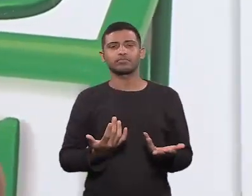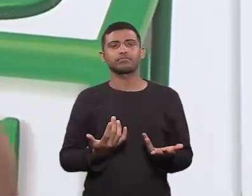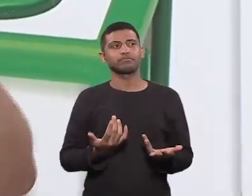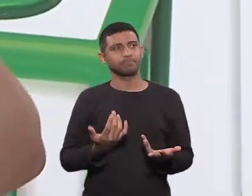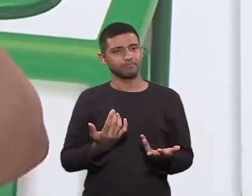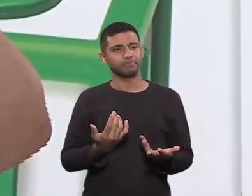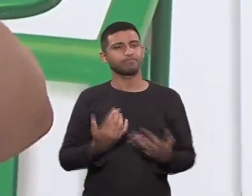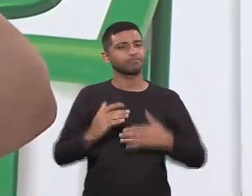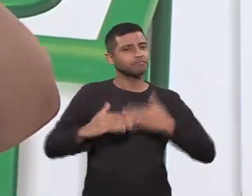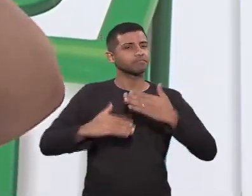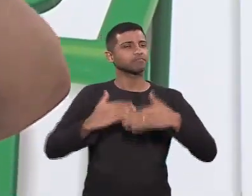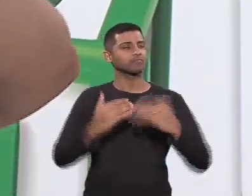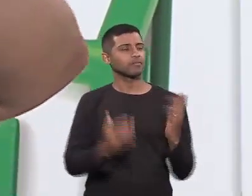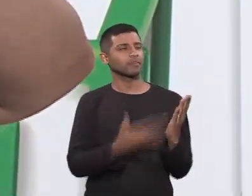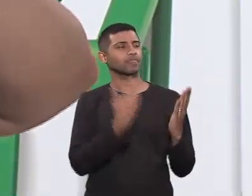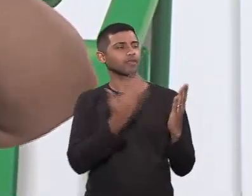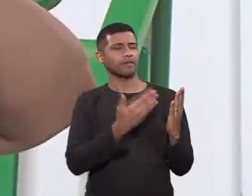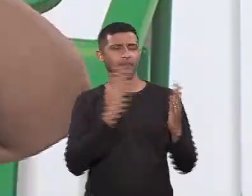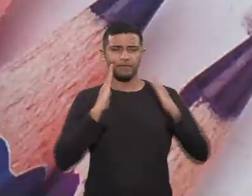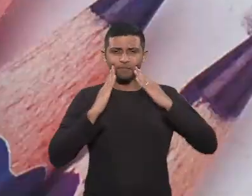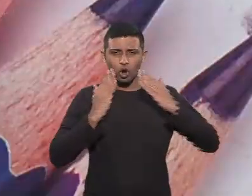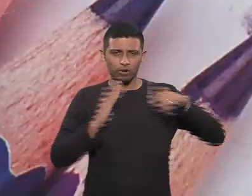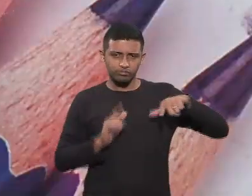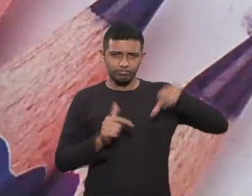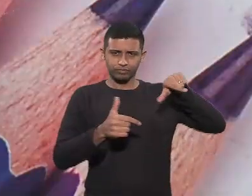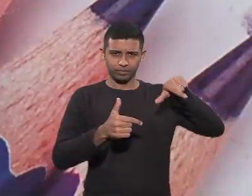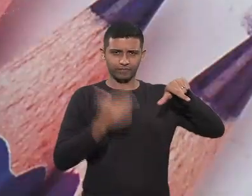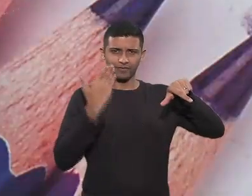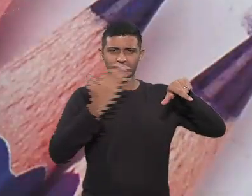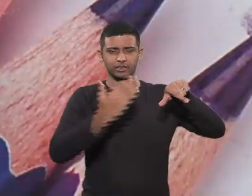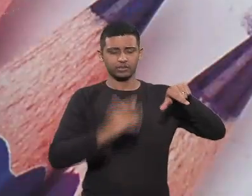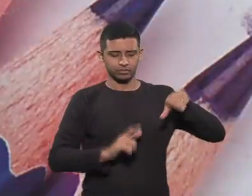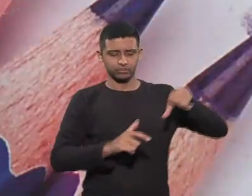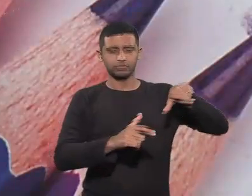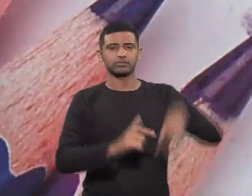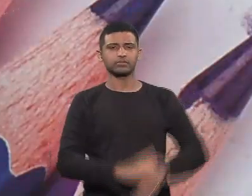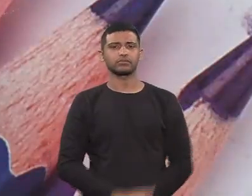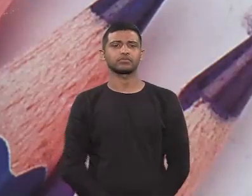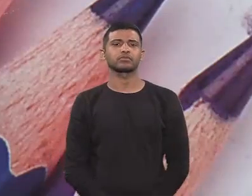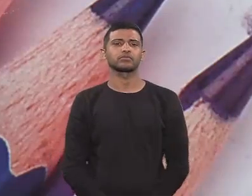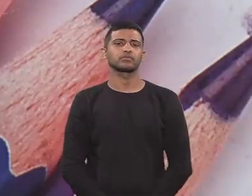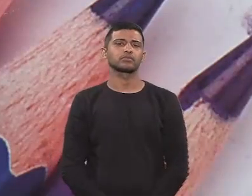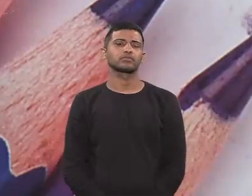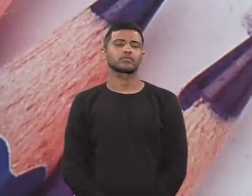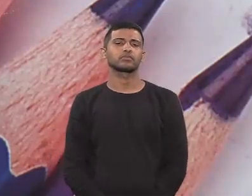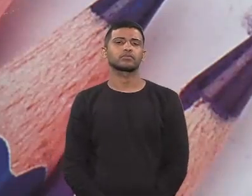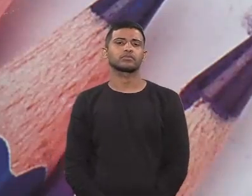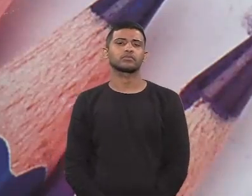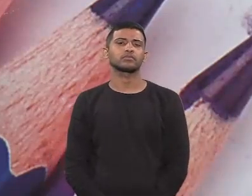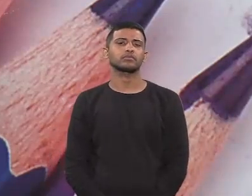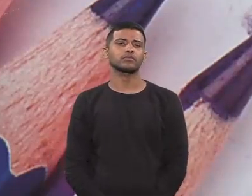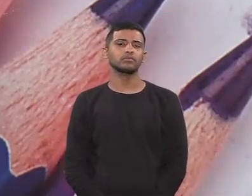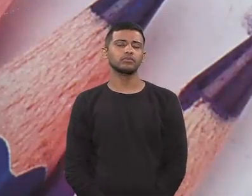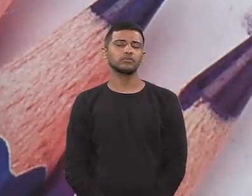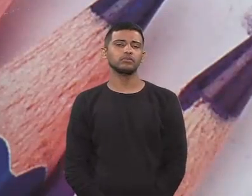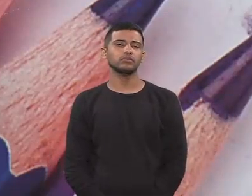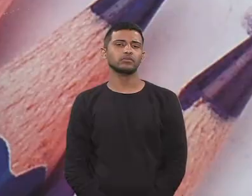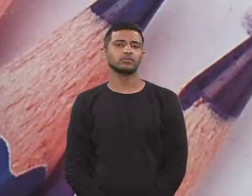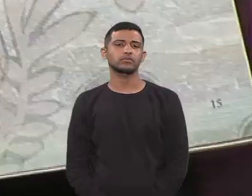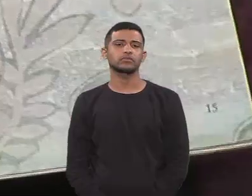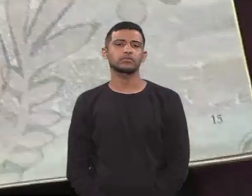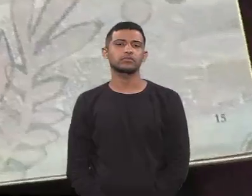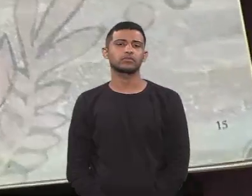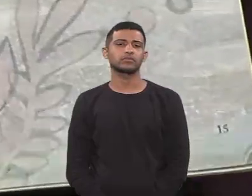essa possibilidade? E aí... Vira mais um pouquinho o livro assim pra frente, sim. Tânia. Isso. Sim. Isso, tá dando reflexo, Tá. E